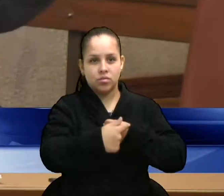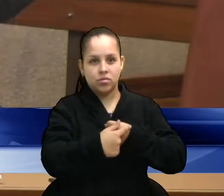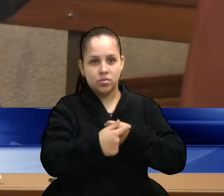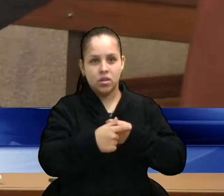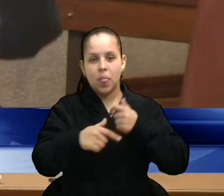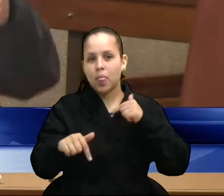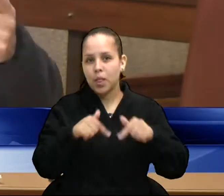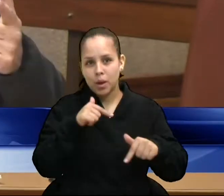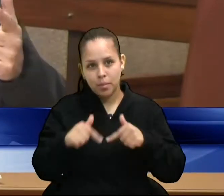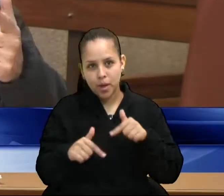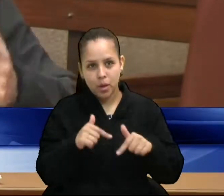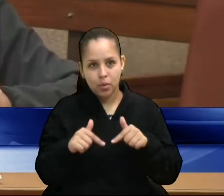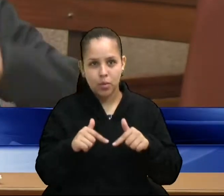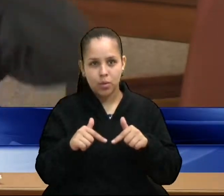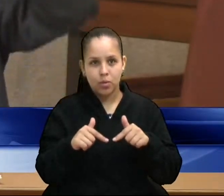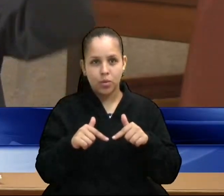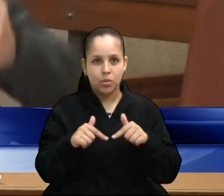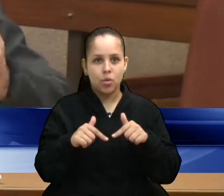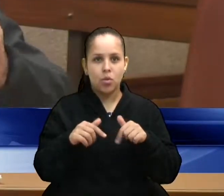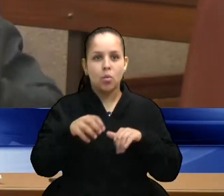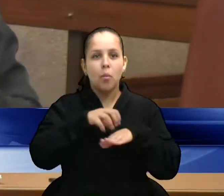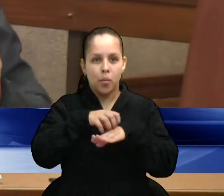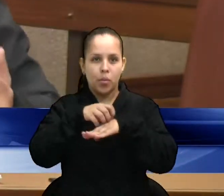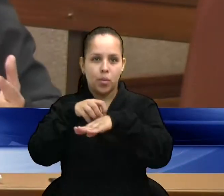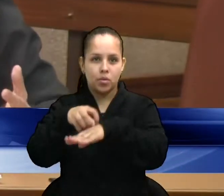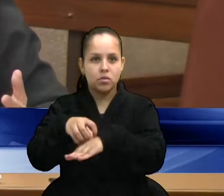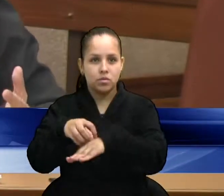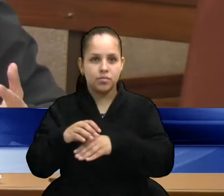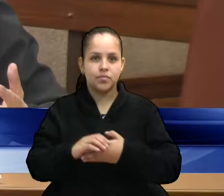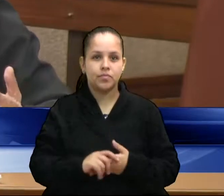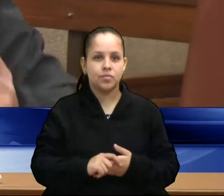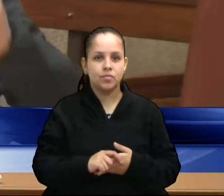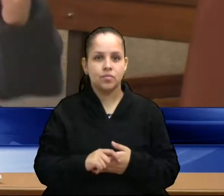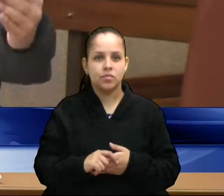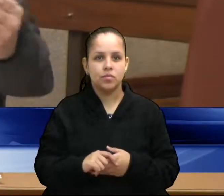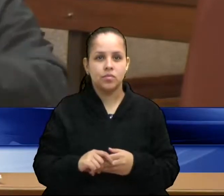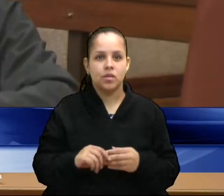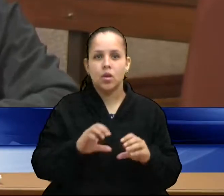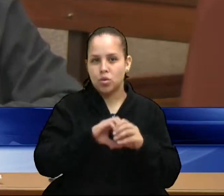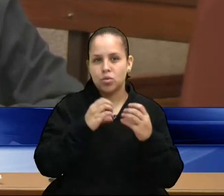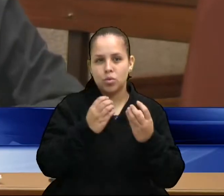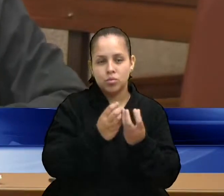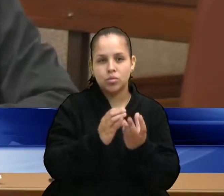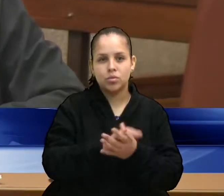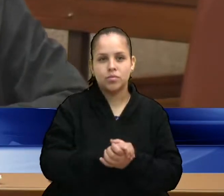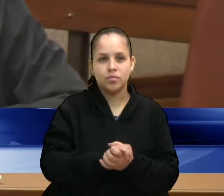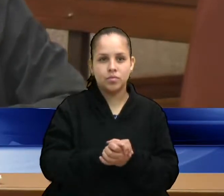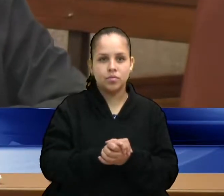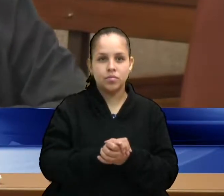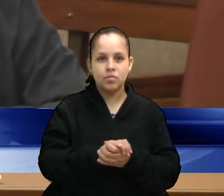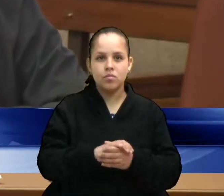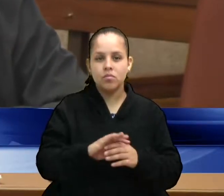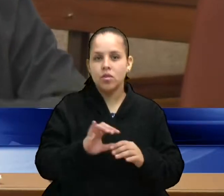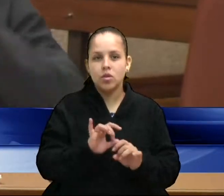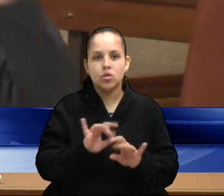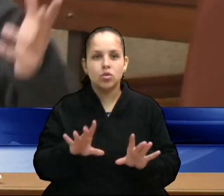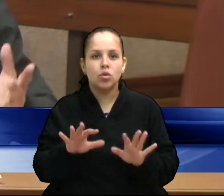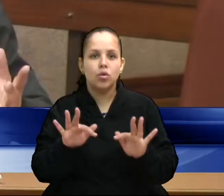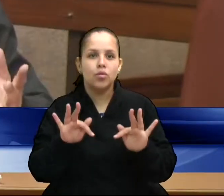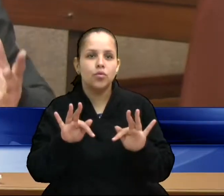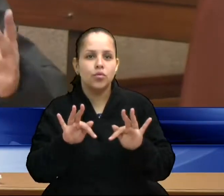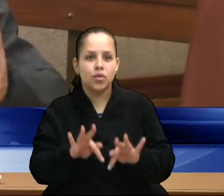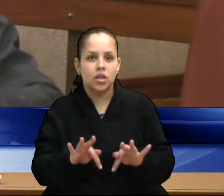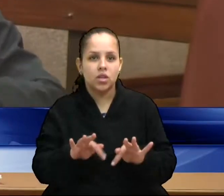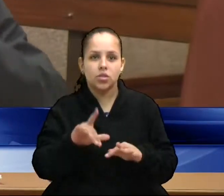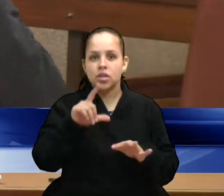seja do transporte coletivo, que durou 10 anos a ação judicial, né, que só foi findado o transporte coletivo depois de 10